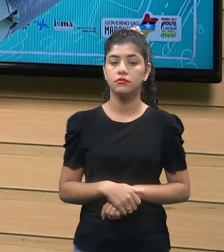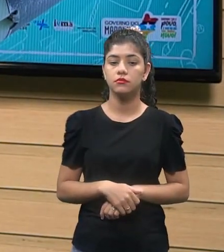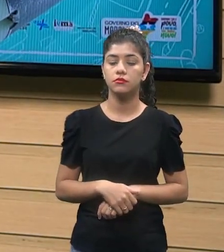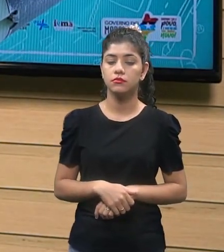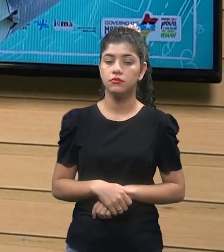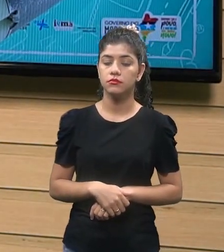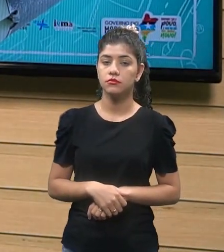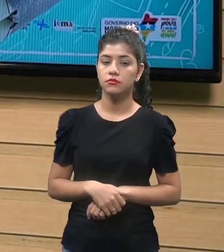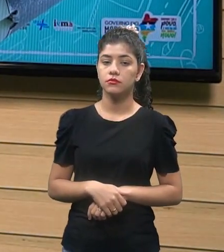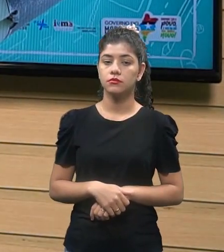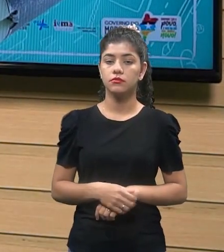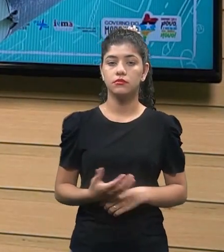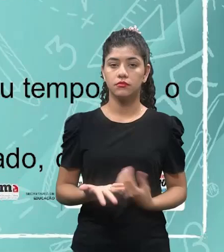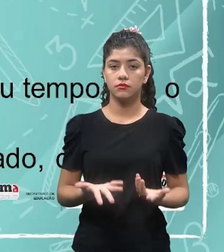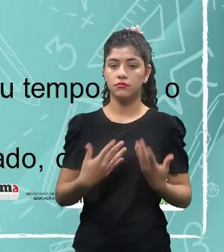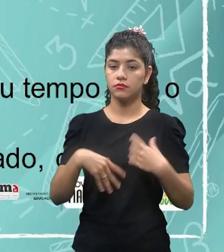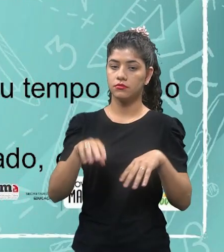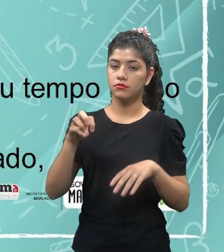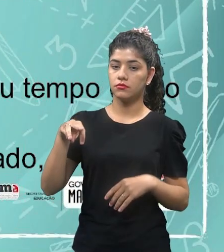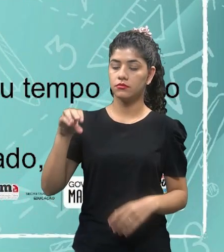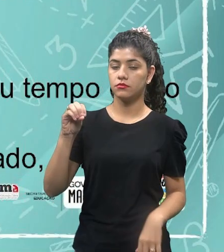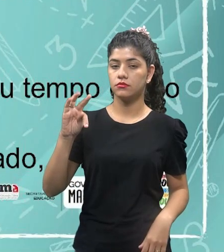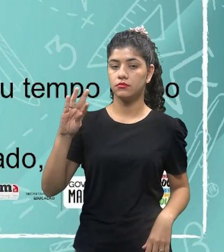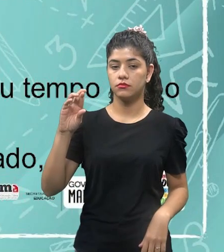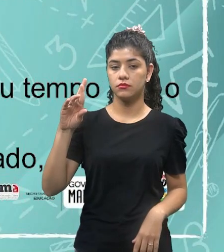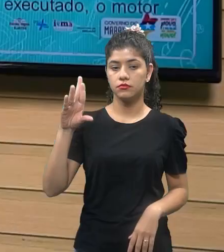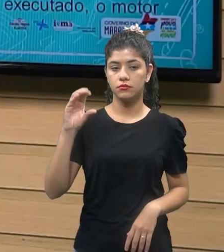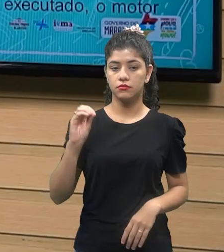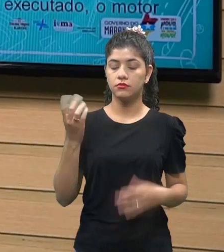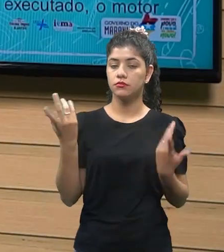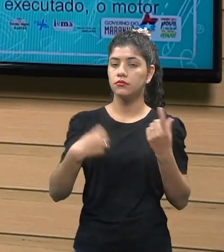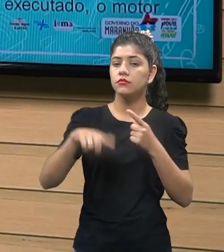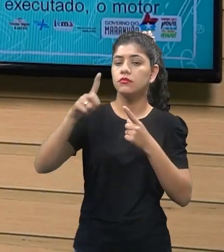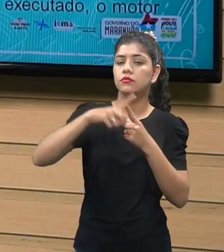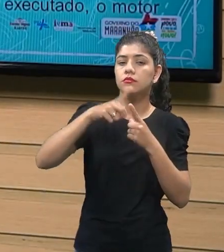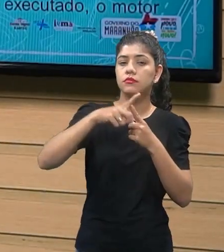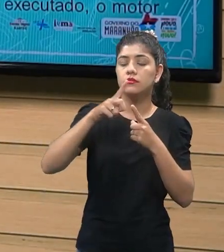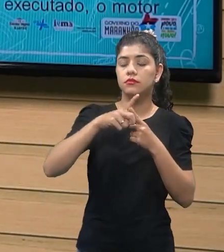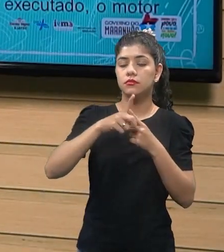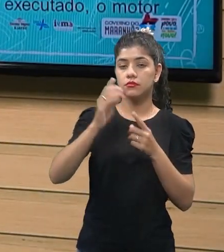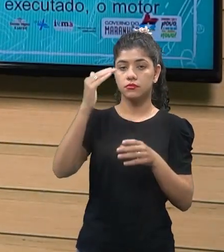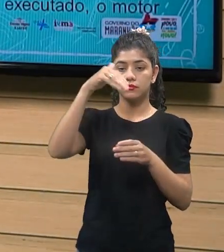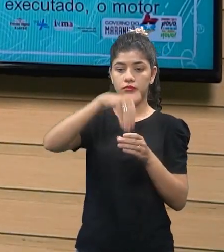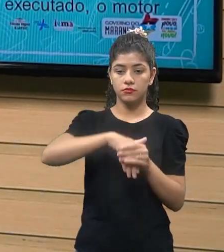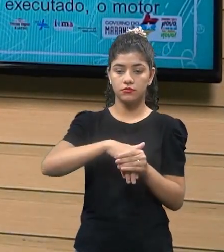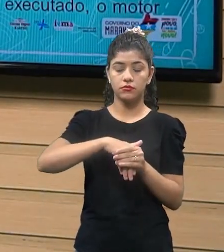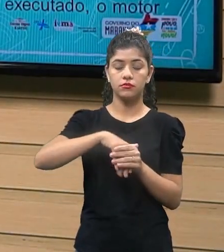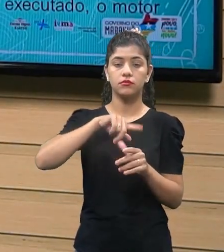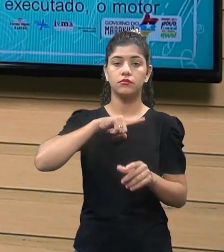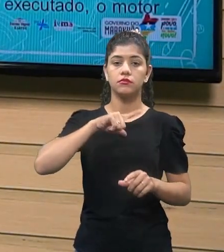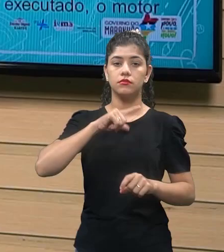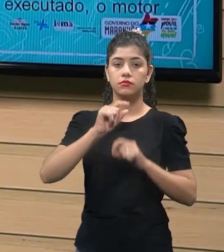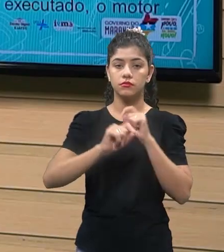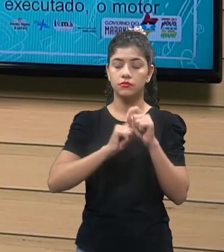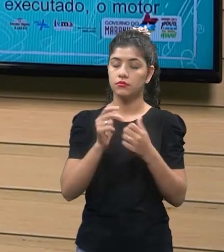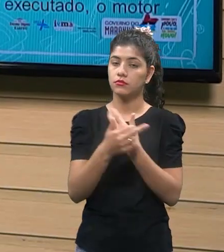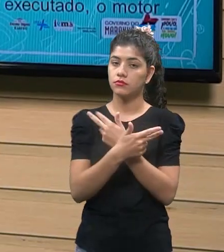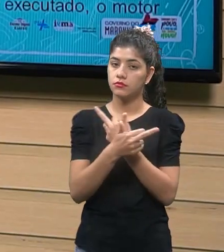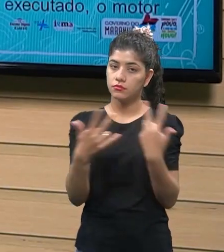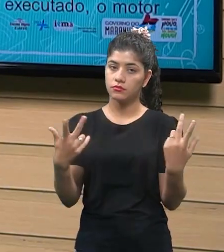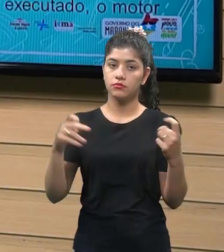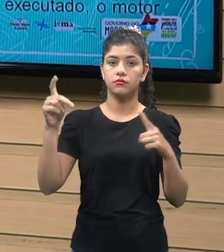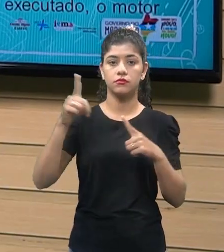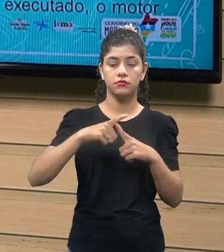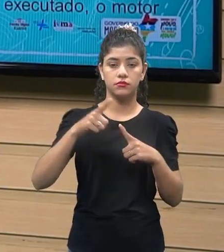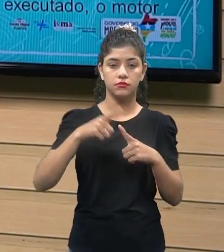da execução de um motor. Tipos de motor. Então, dentro da máquina, nós teremos diferentes tipos de